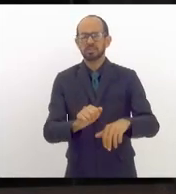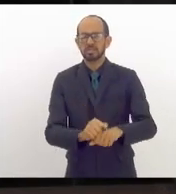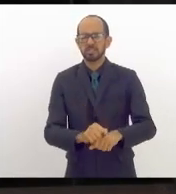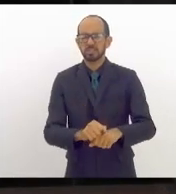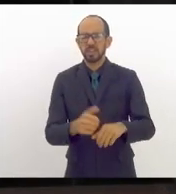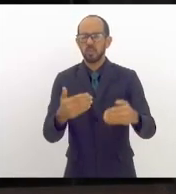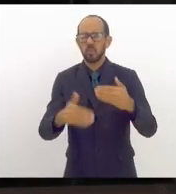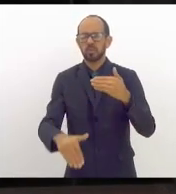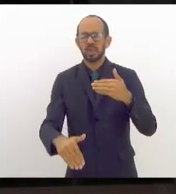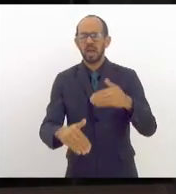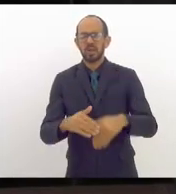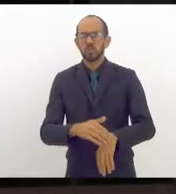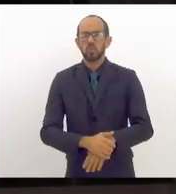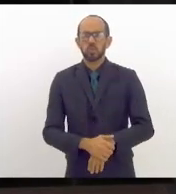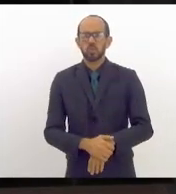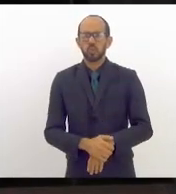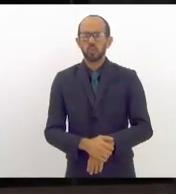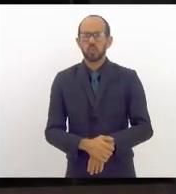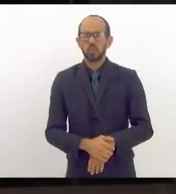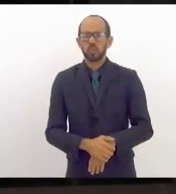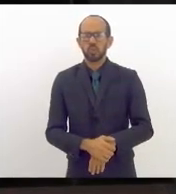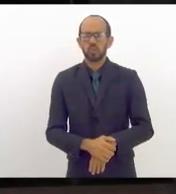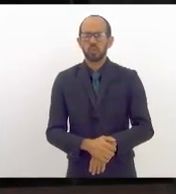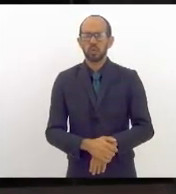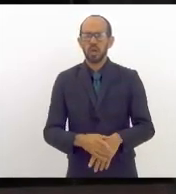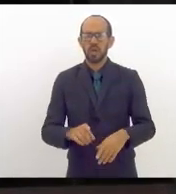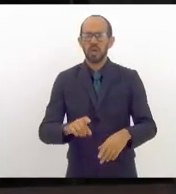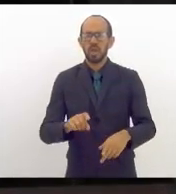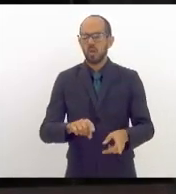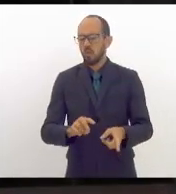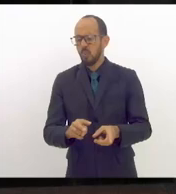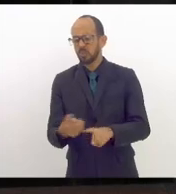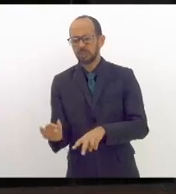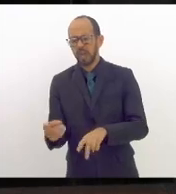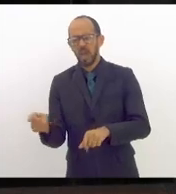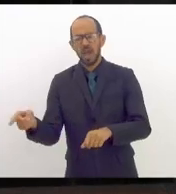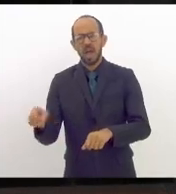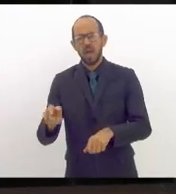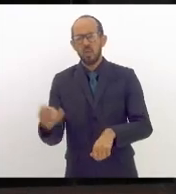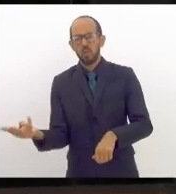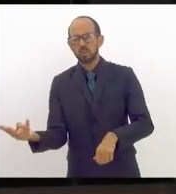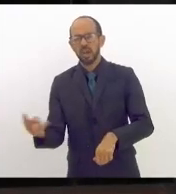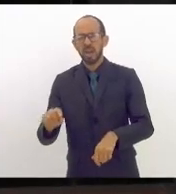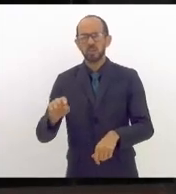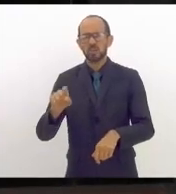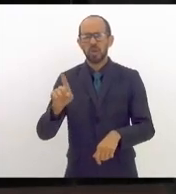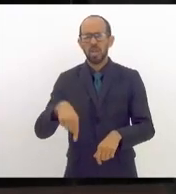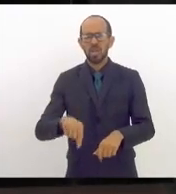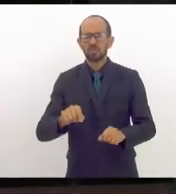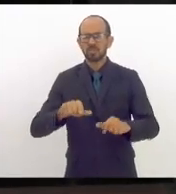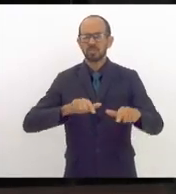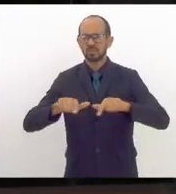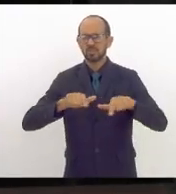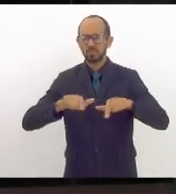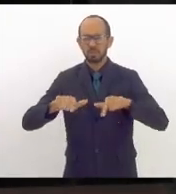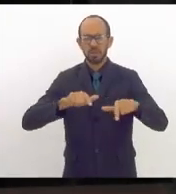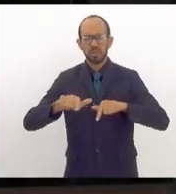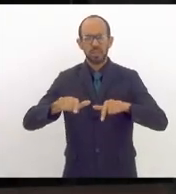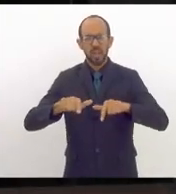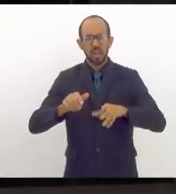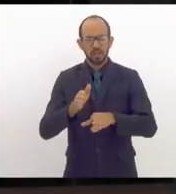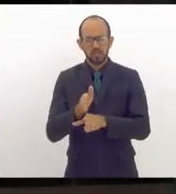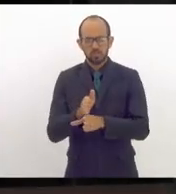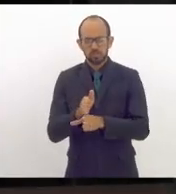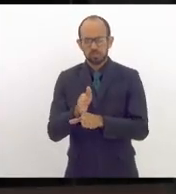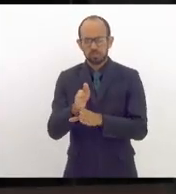disto política é você tentar trabalhar o tempo todo a construção da harmonia da